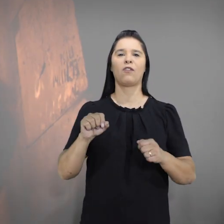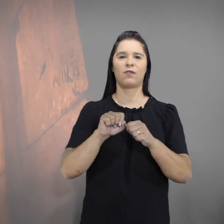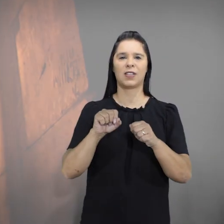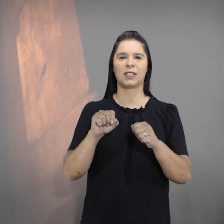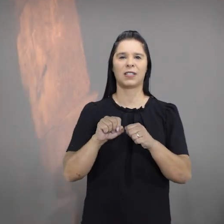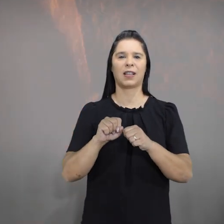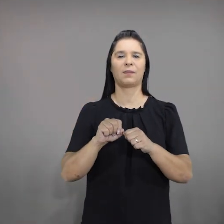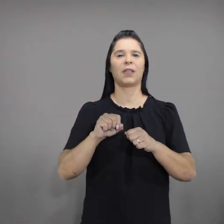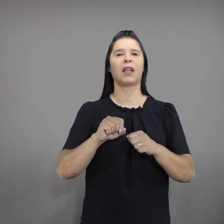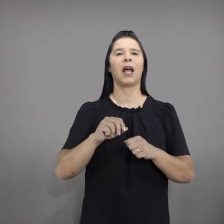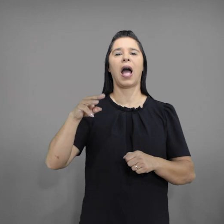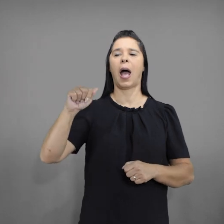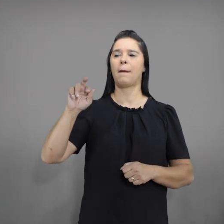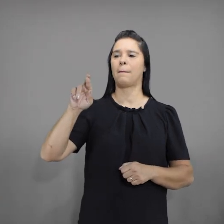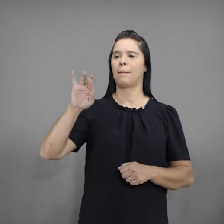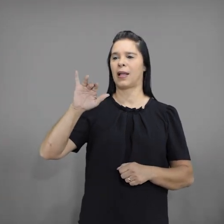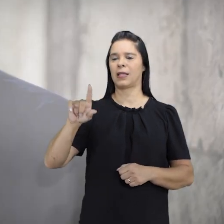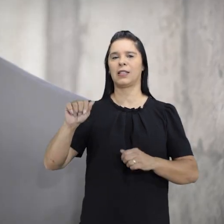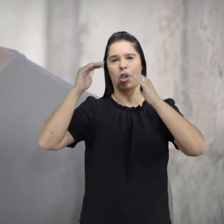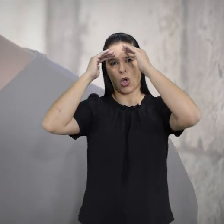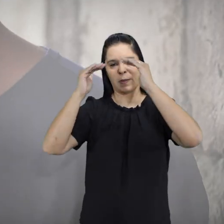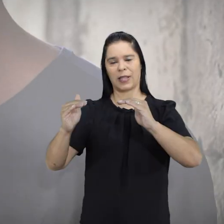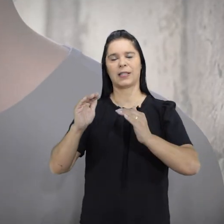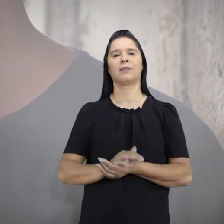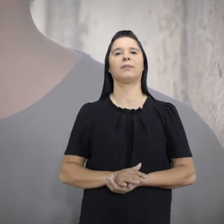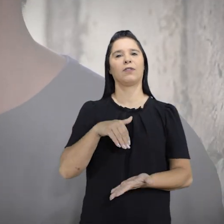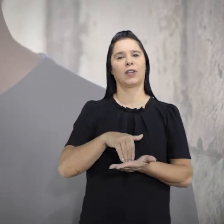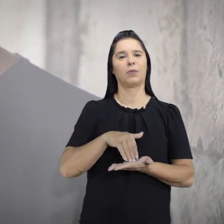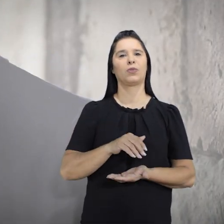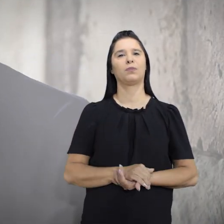Francisco fizer e a matriz obedece a gente, a matriz fica por